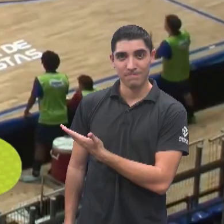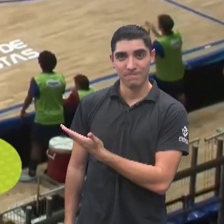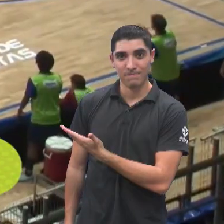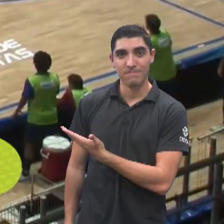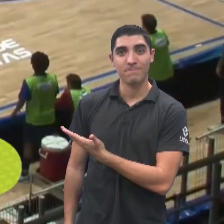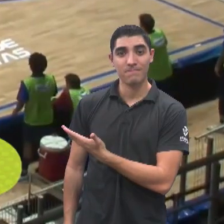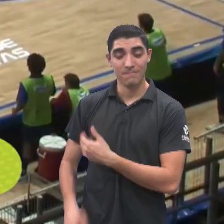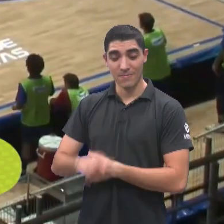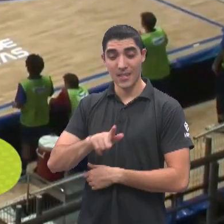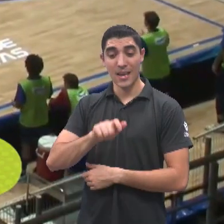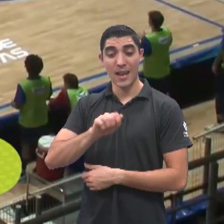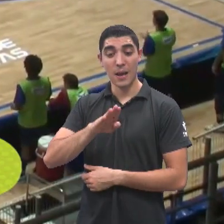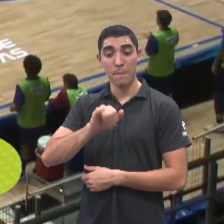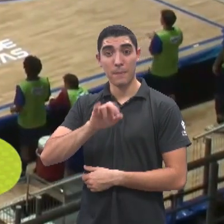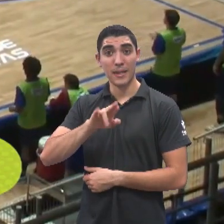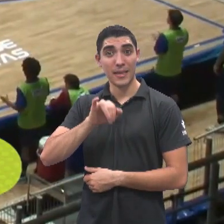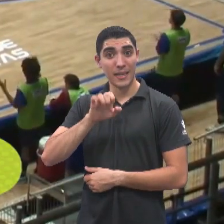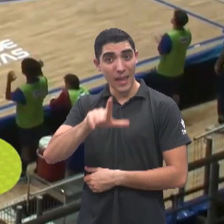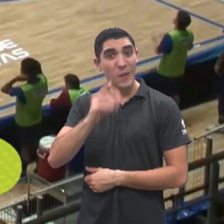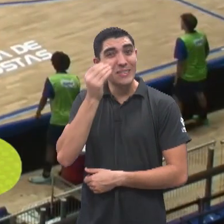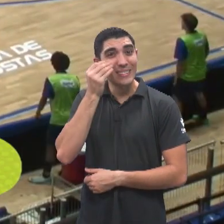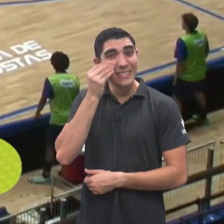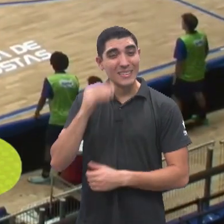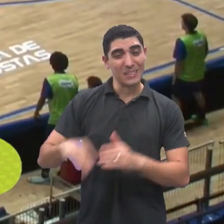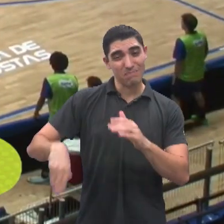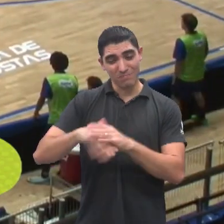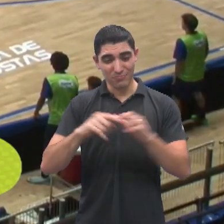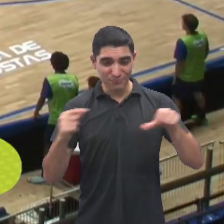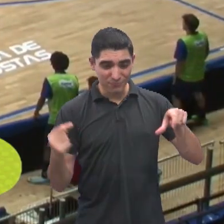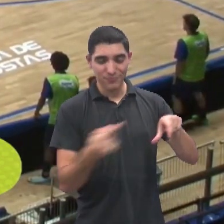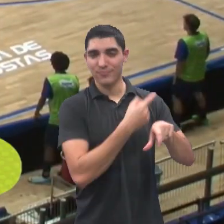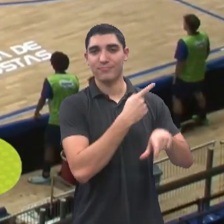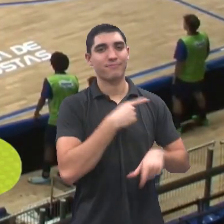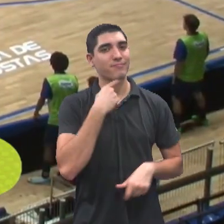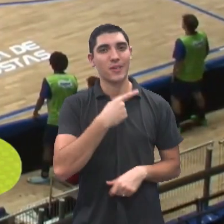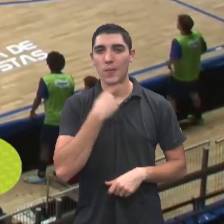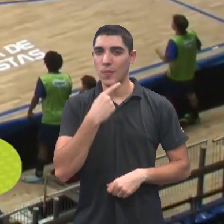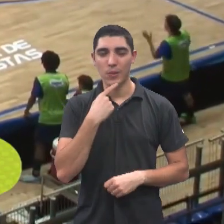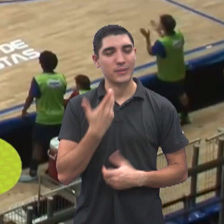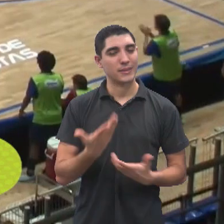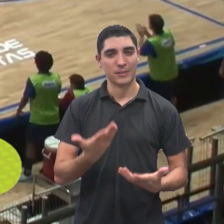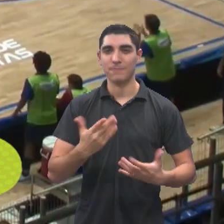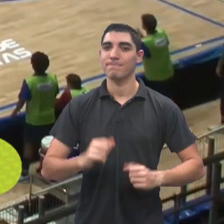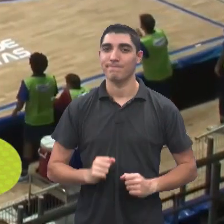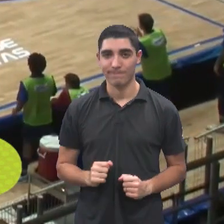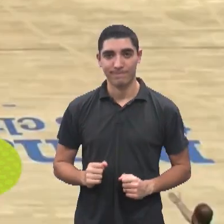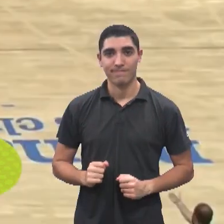Gabriel Soares tocar por cima de Virtuoso. Perde a chance da virada o São José.